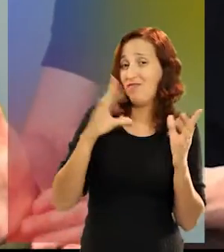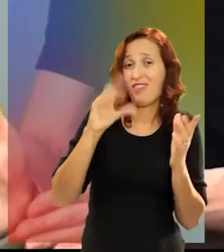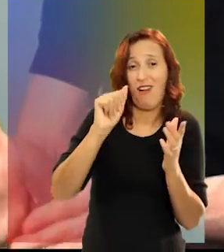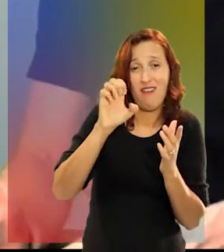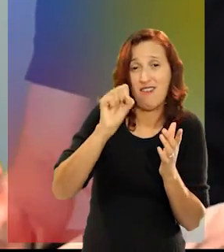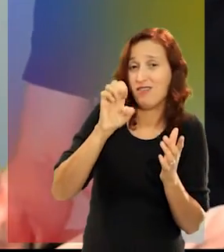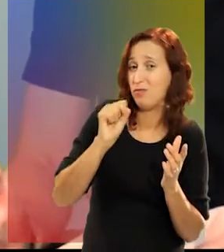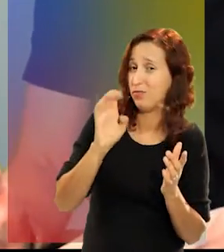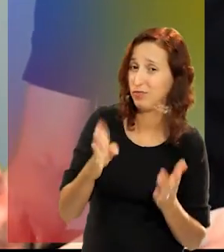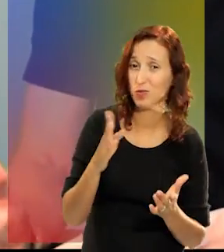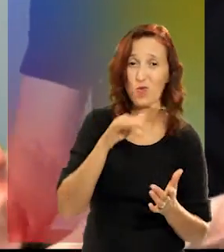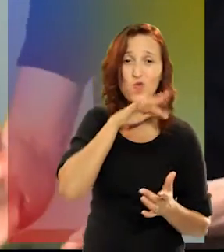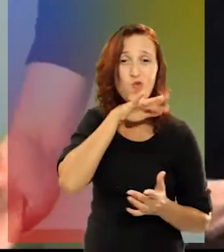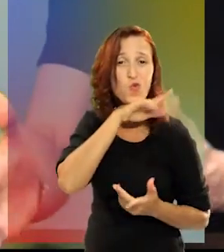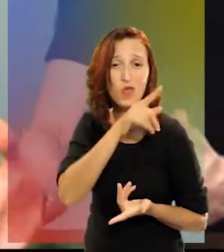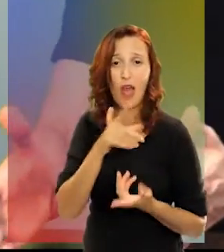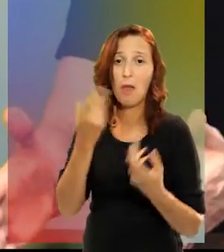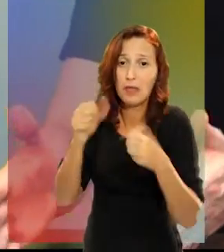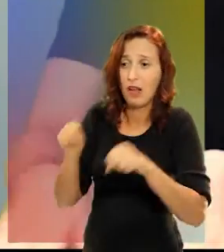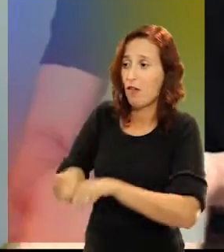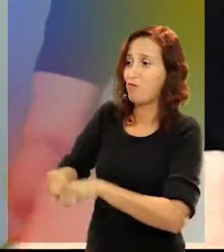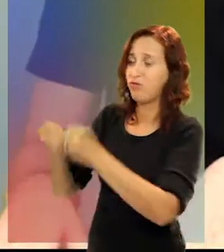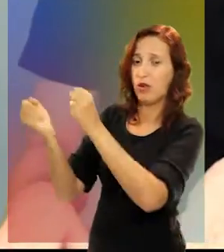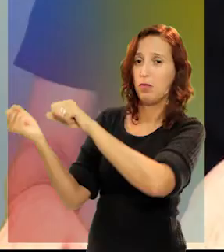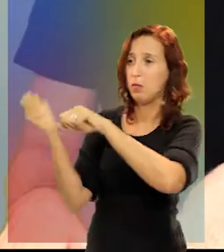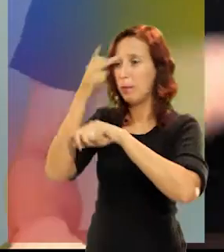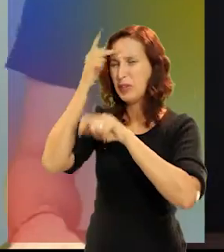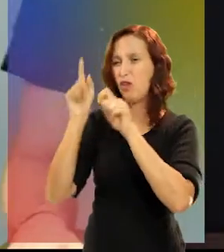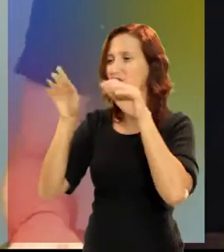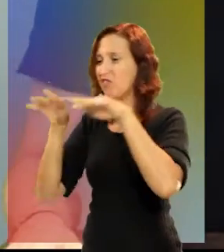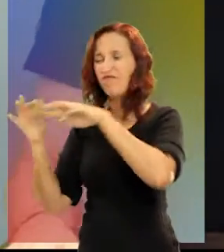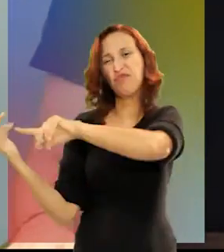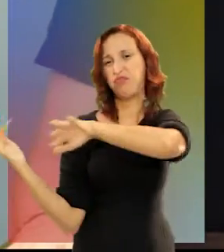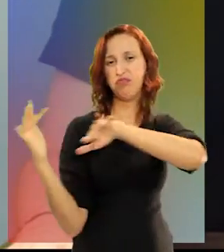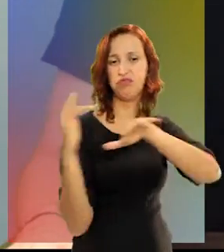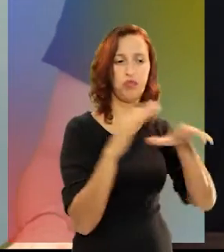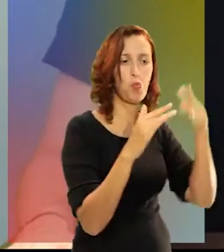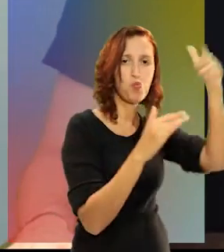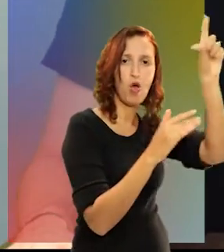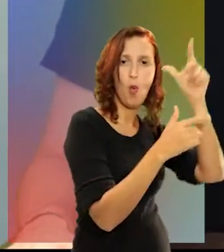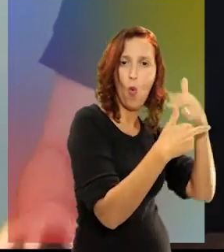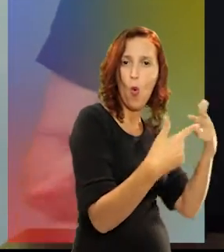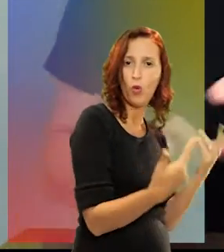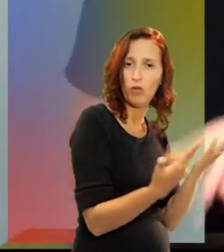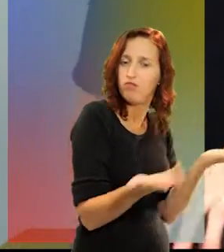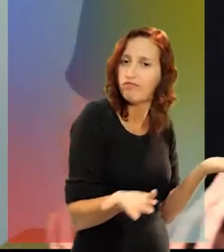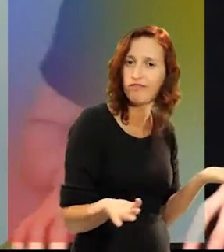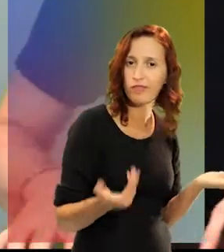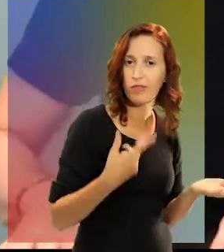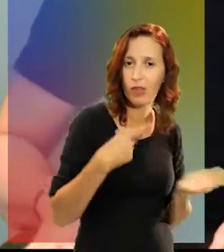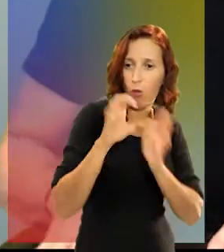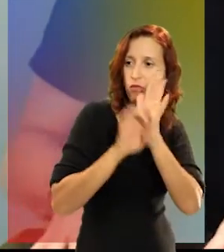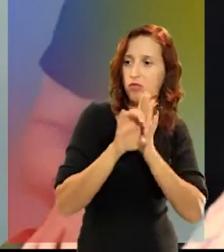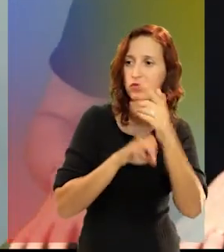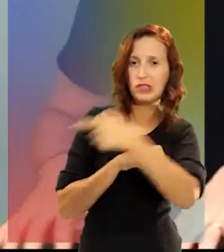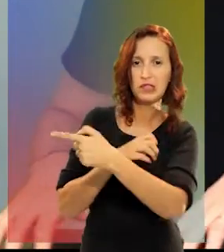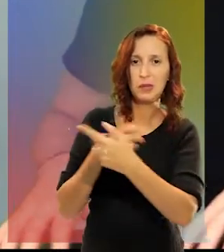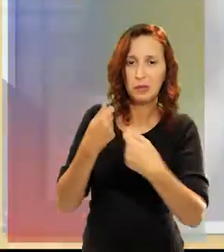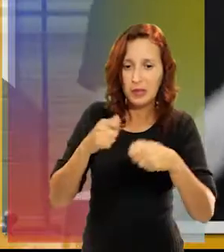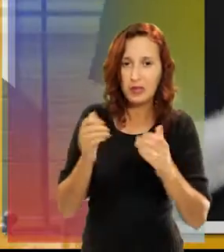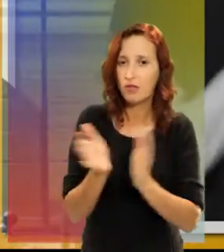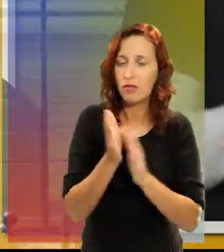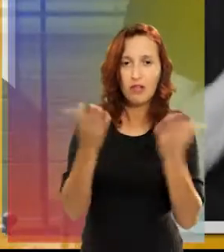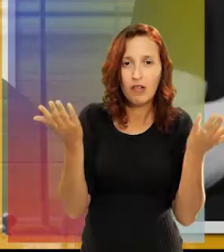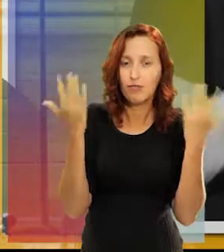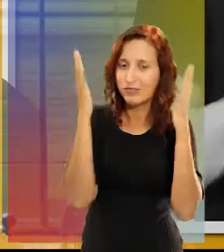CAESB ia deixar de ter cliente, e aí ela ia falir. Ou iria melhorar. Ou teria que melhorar se ela não tava querendo falir, entendeu? Então é uma estrutura que precisa ser